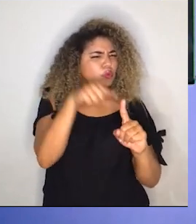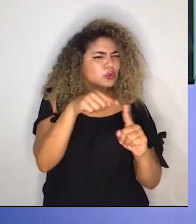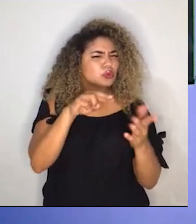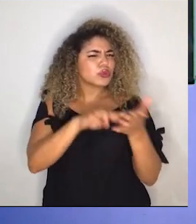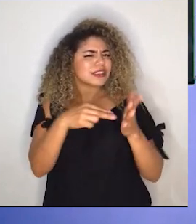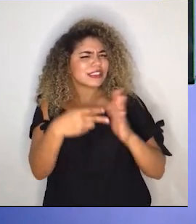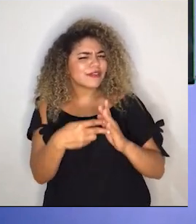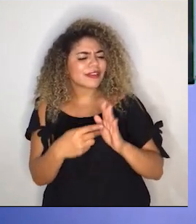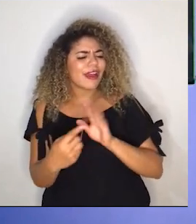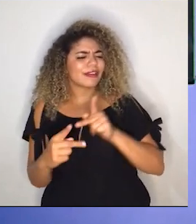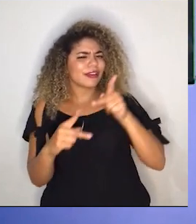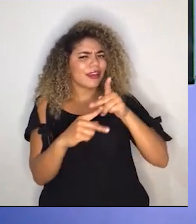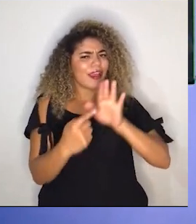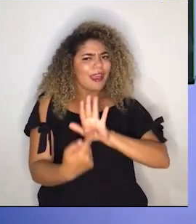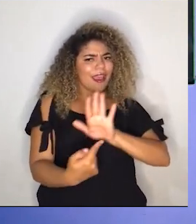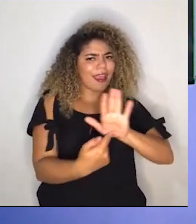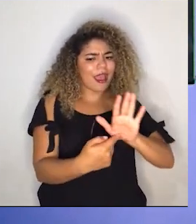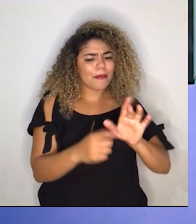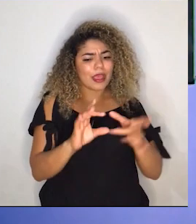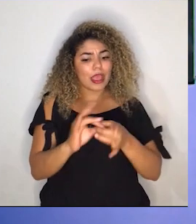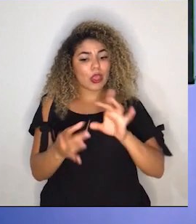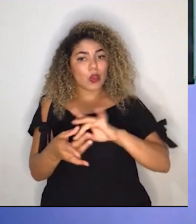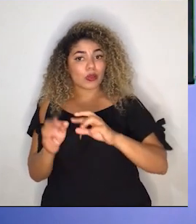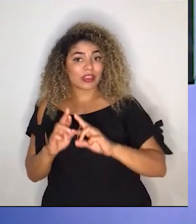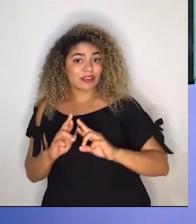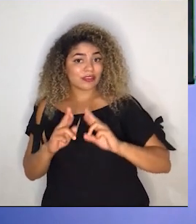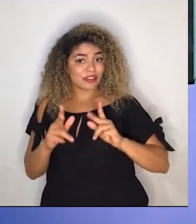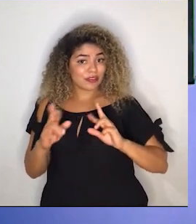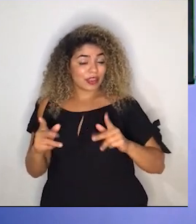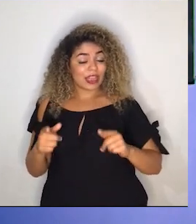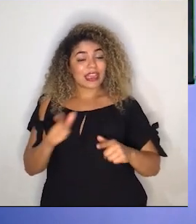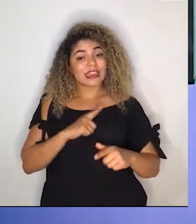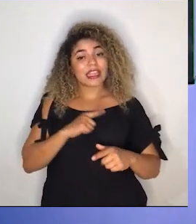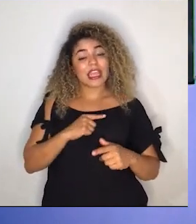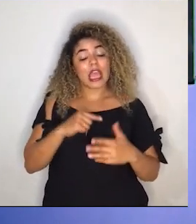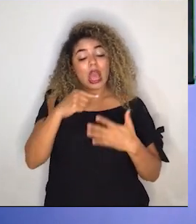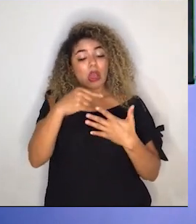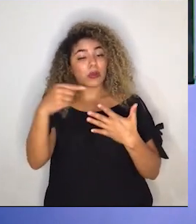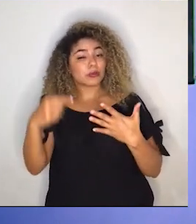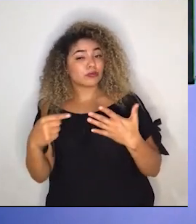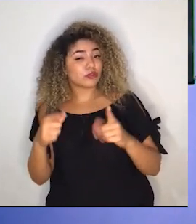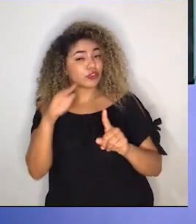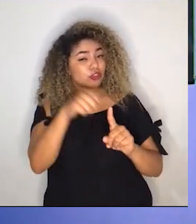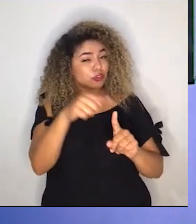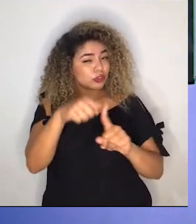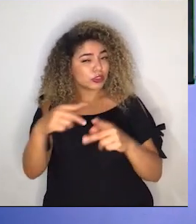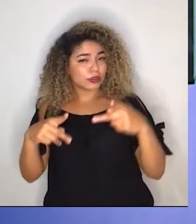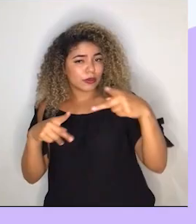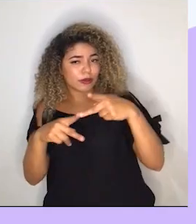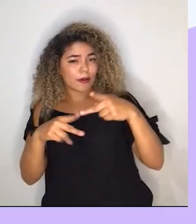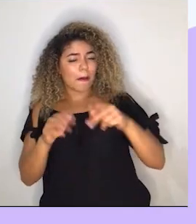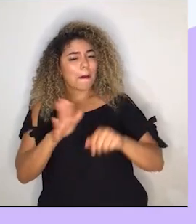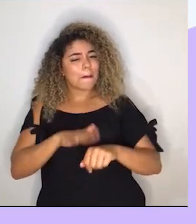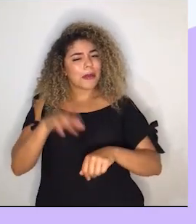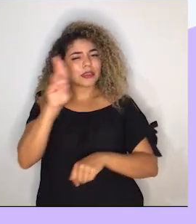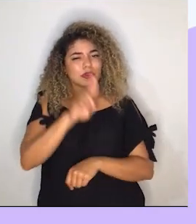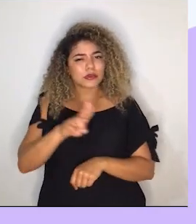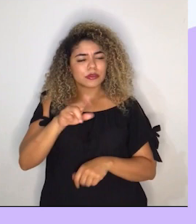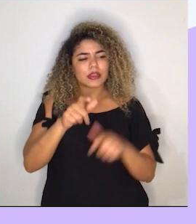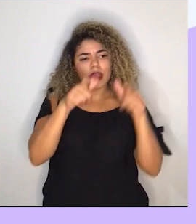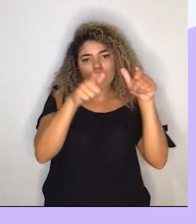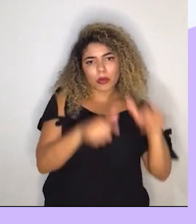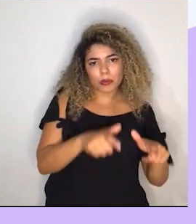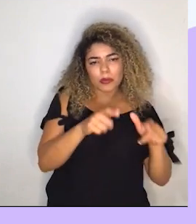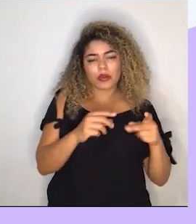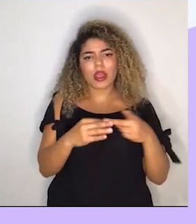preposições apresentam, em contextos diferentes, podemos identificar alguns tipos de preposição. Os mais comuns são